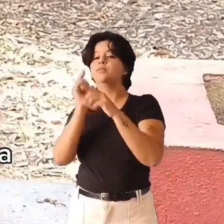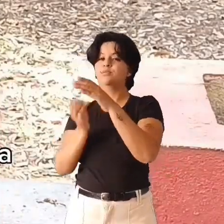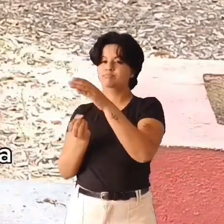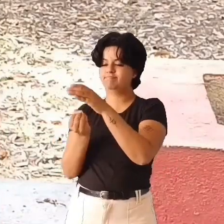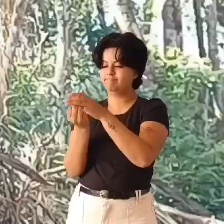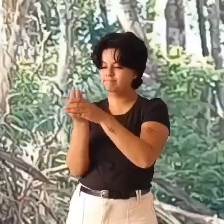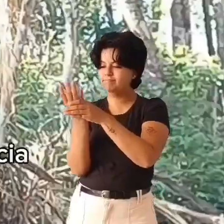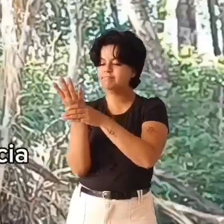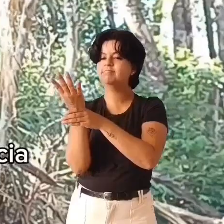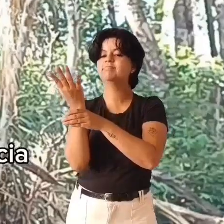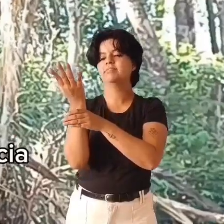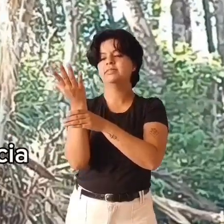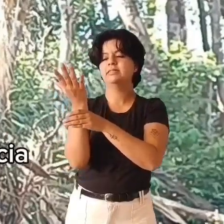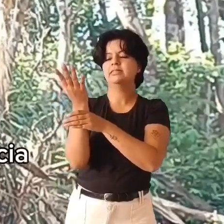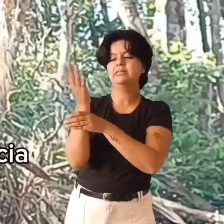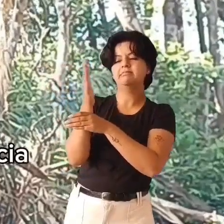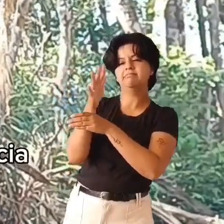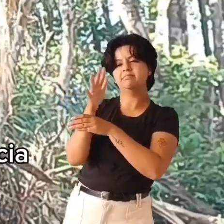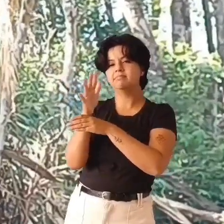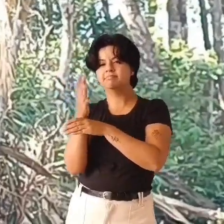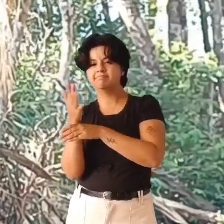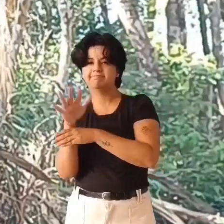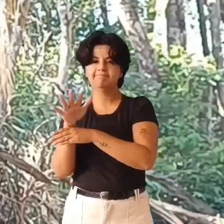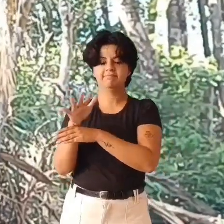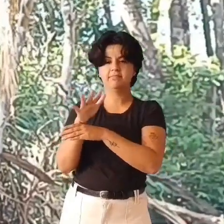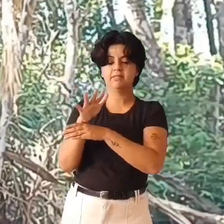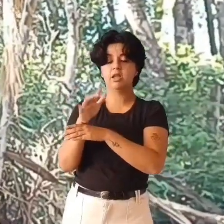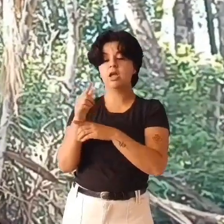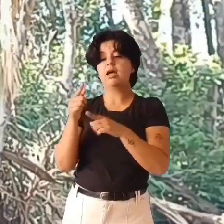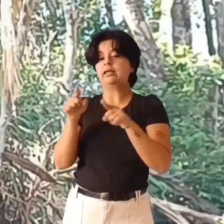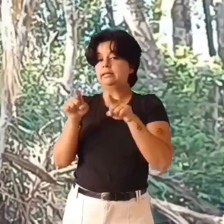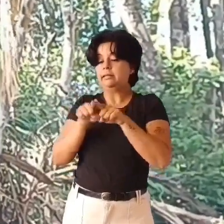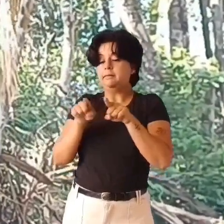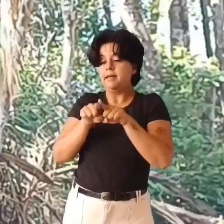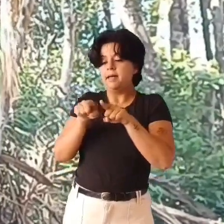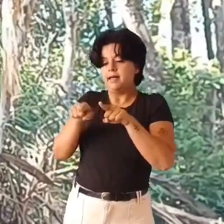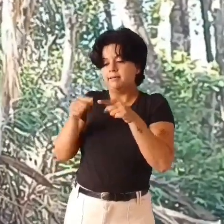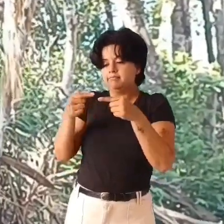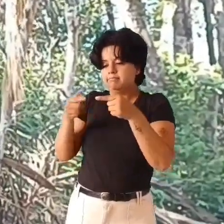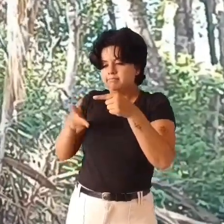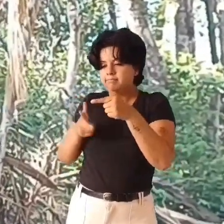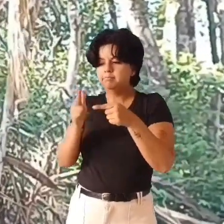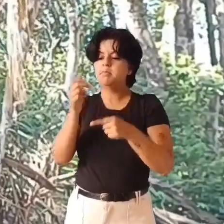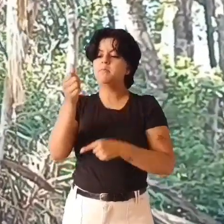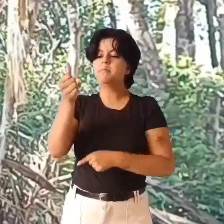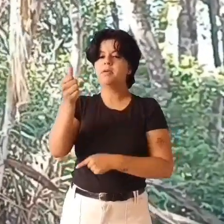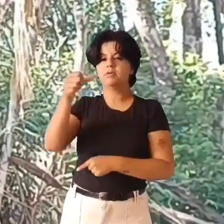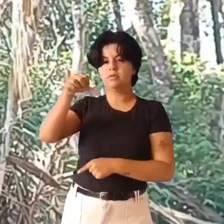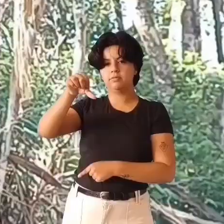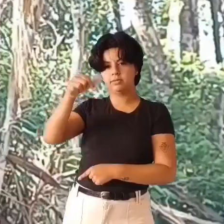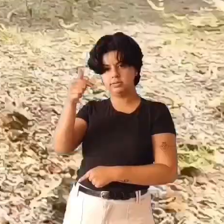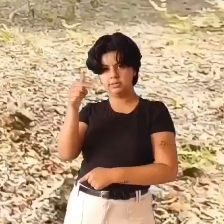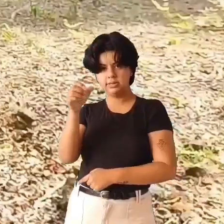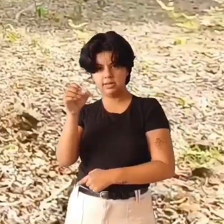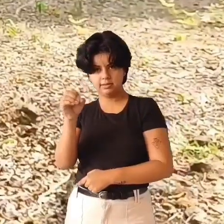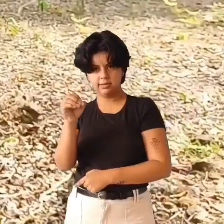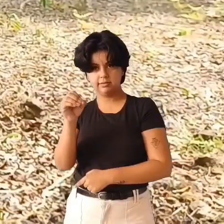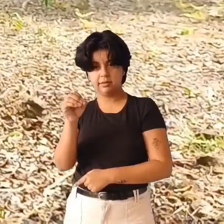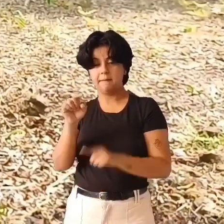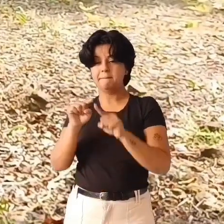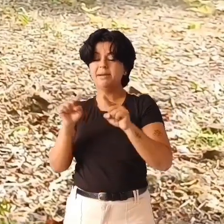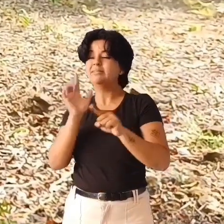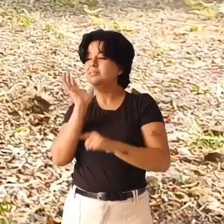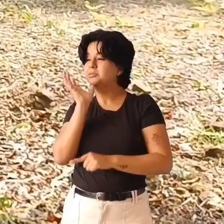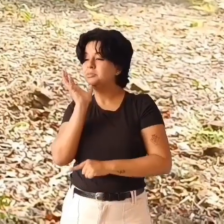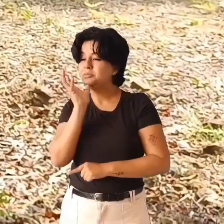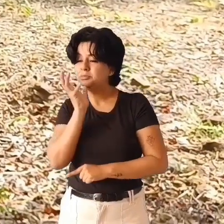Santa Ana, que naquela época estava em decadência. A prova é que ela foi inaugurada em 1770 e os mazaganenses